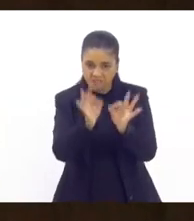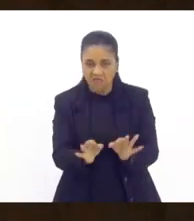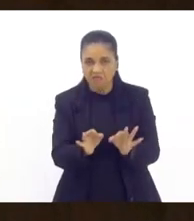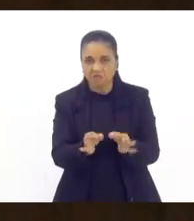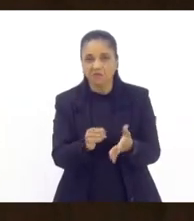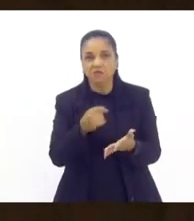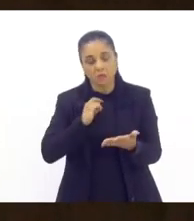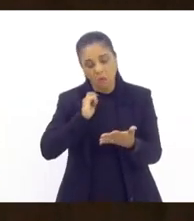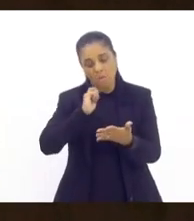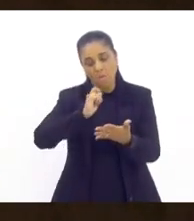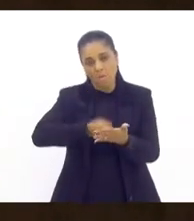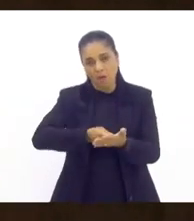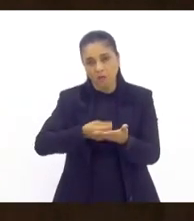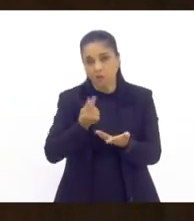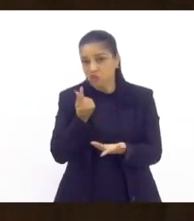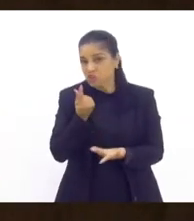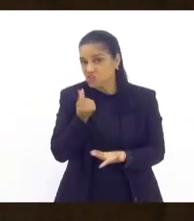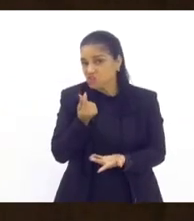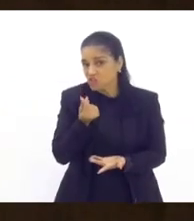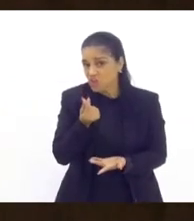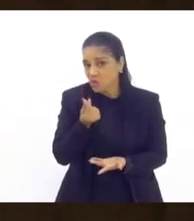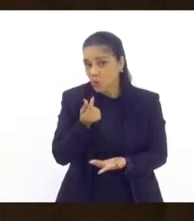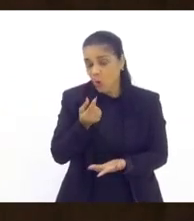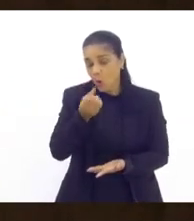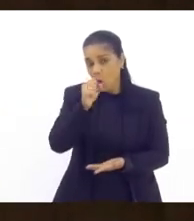pagando em dinheiro de hoje